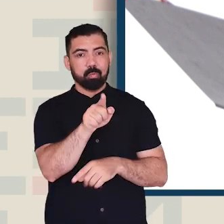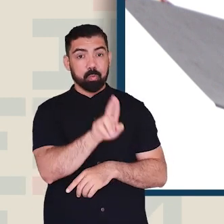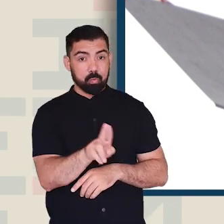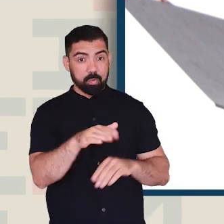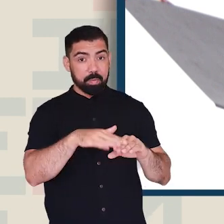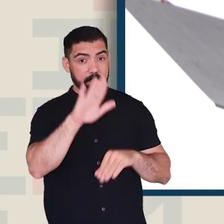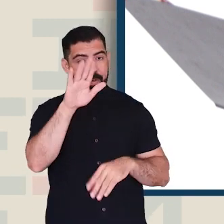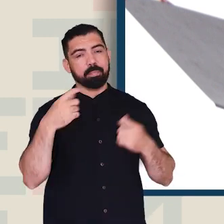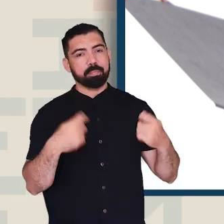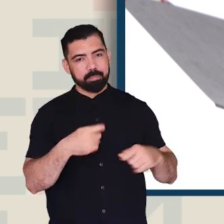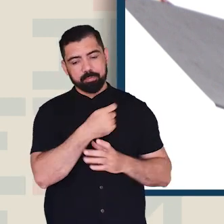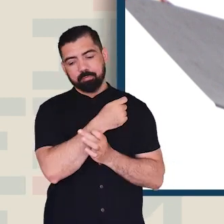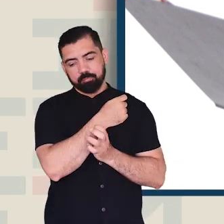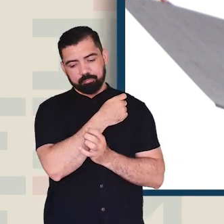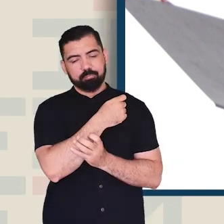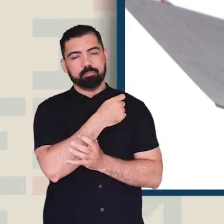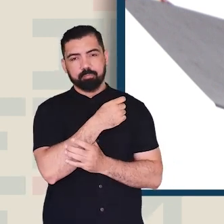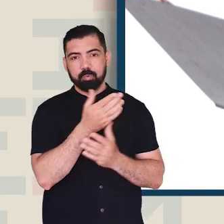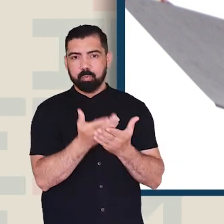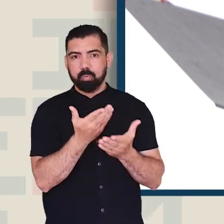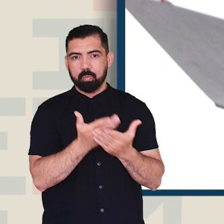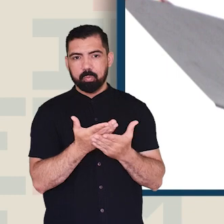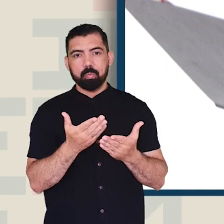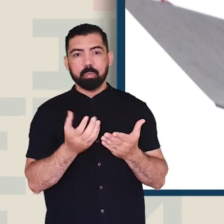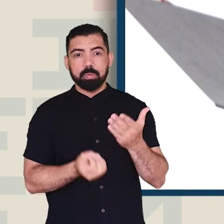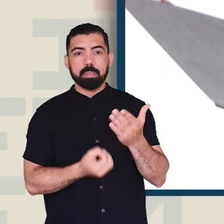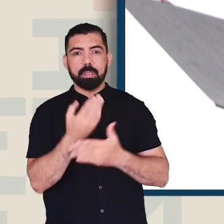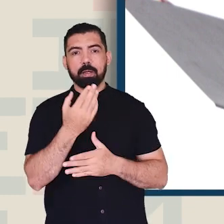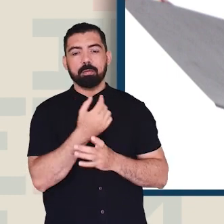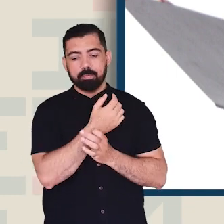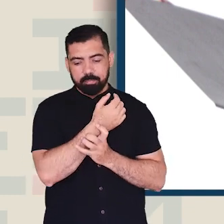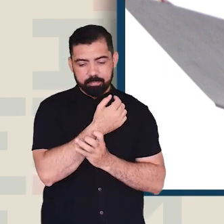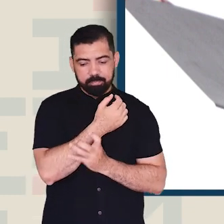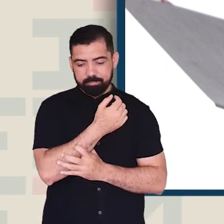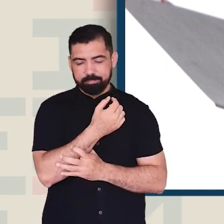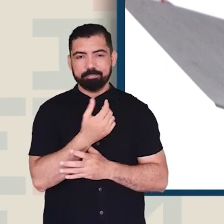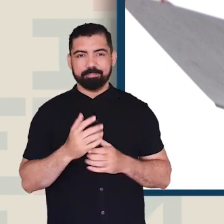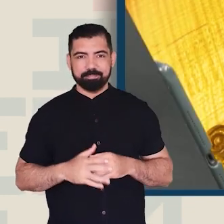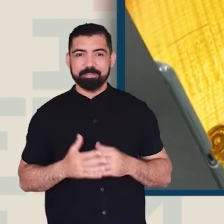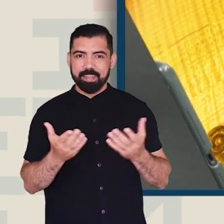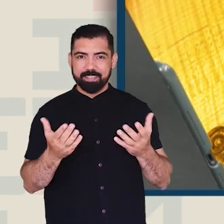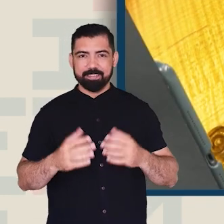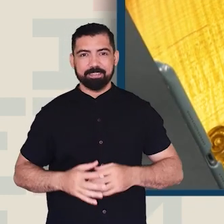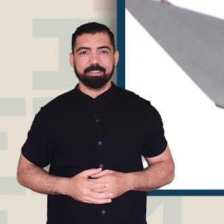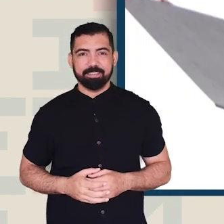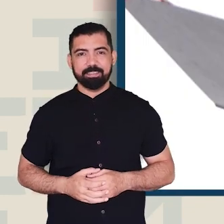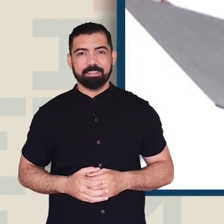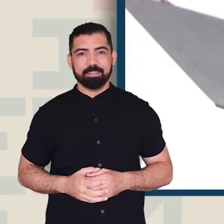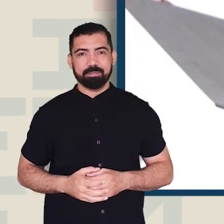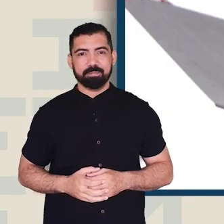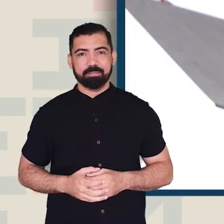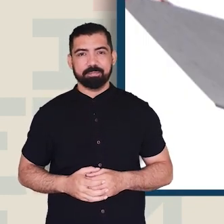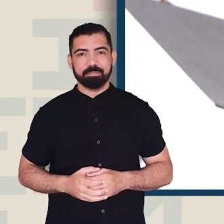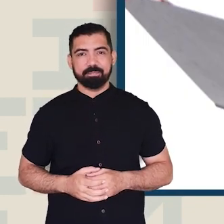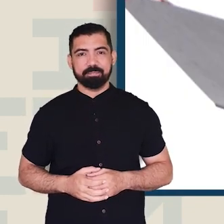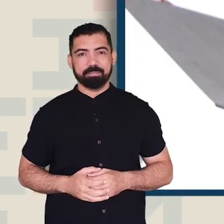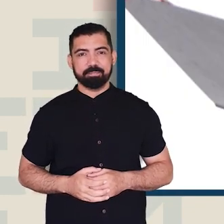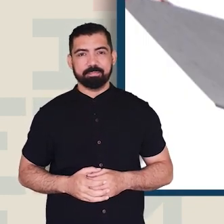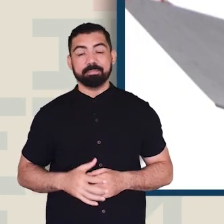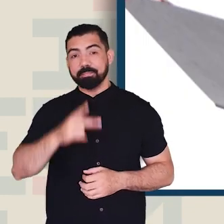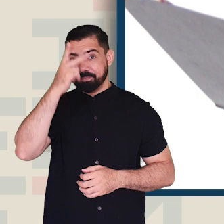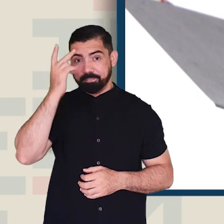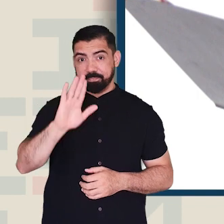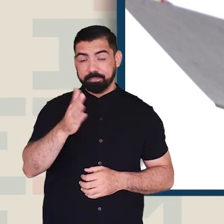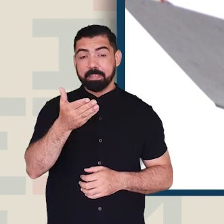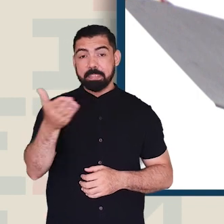usa mais, você terá legal você botar no dedo, né? Então, é isso aí. Gente, existe também uma